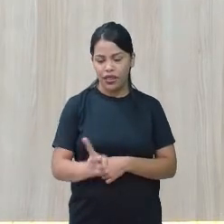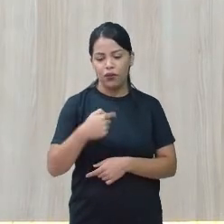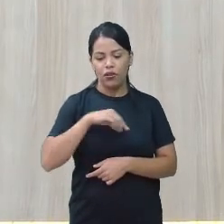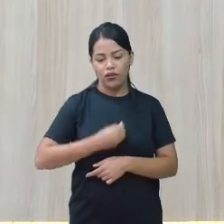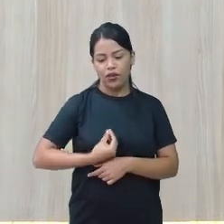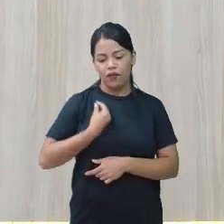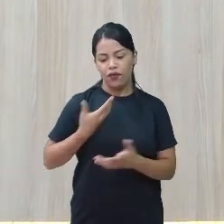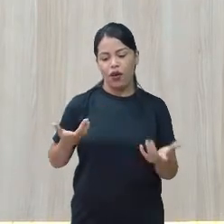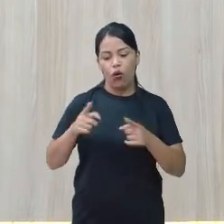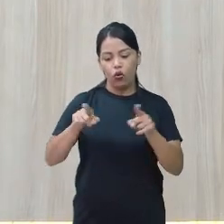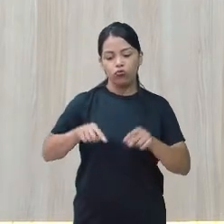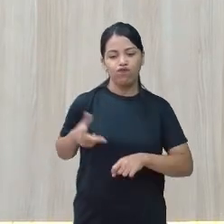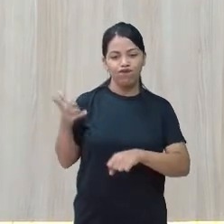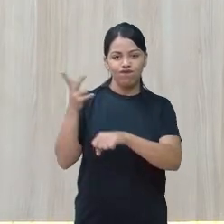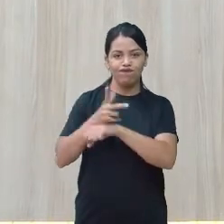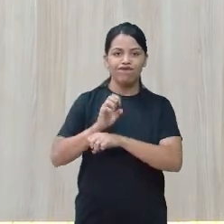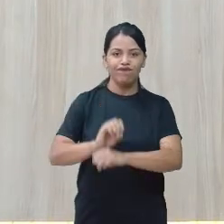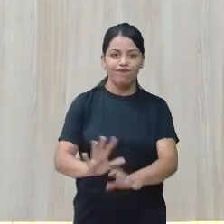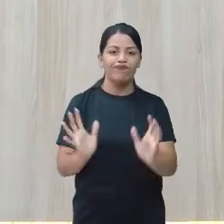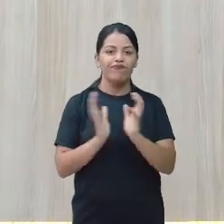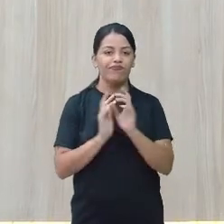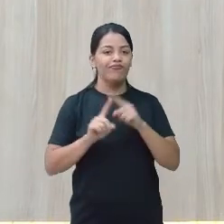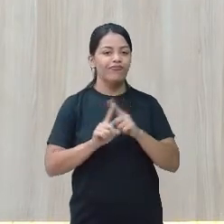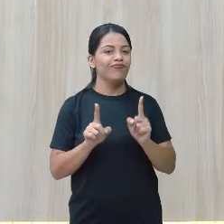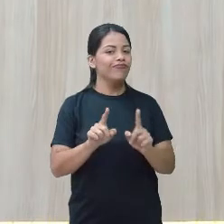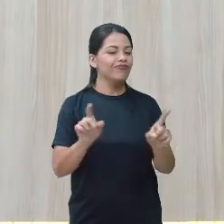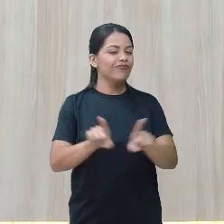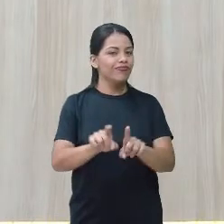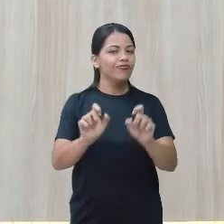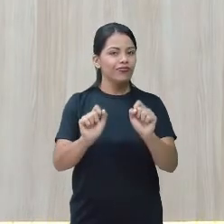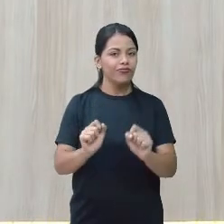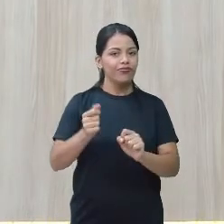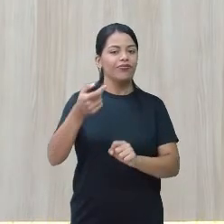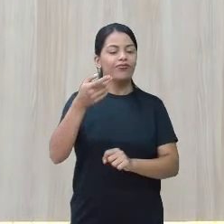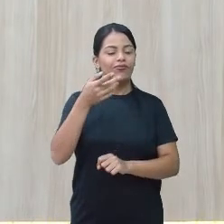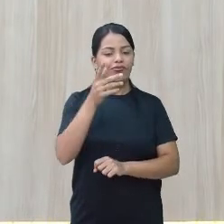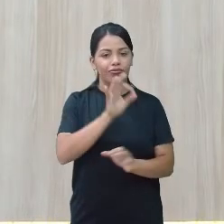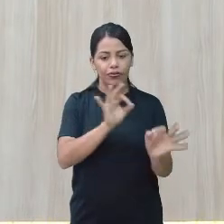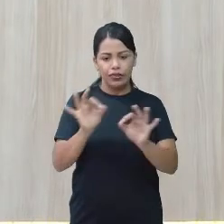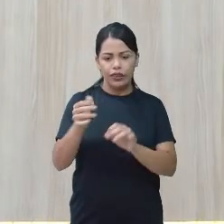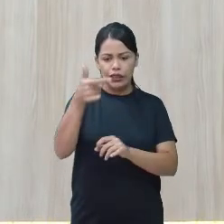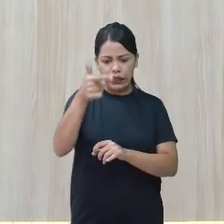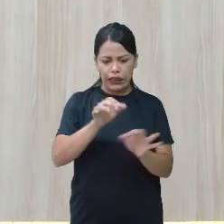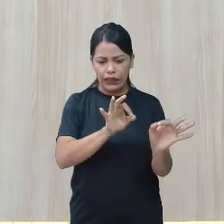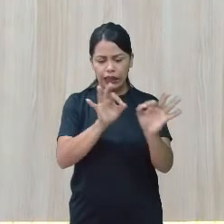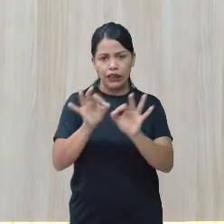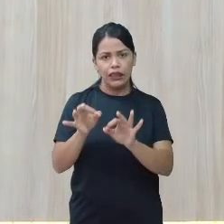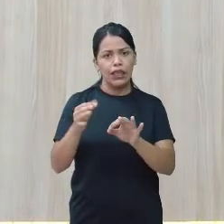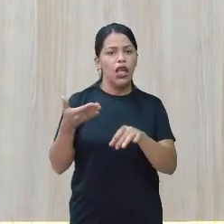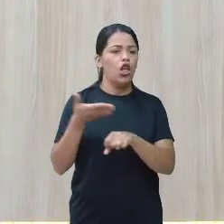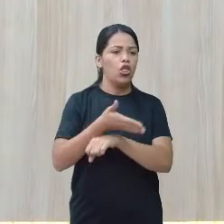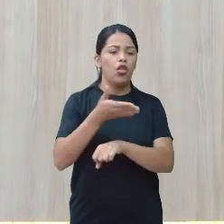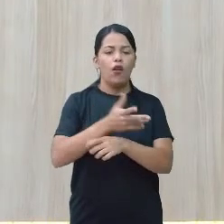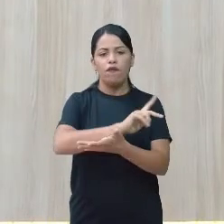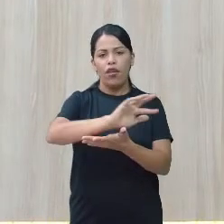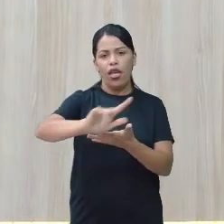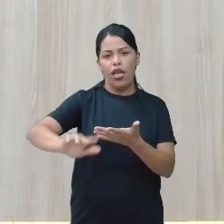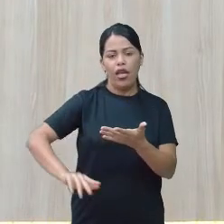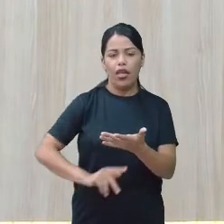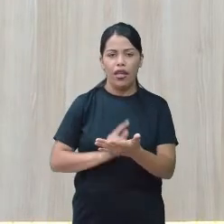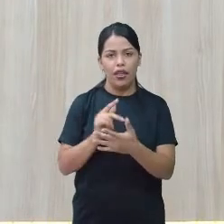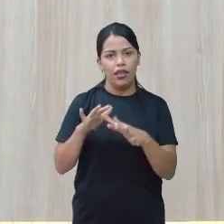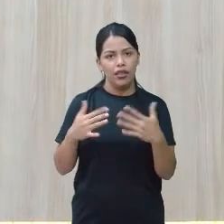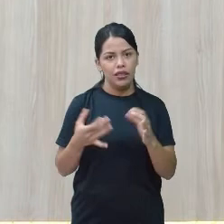Educa Recife, mas você também pode assistir e reassistir essa aula nas plataformas digitais, onde ela ficará